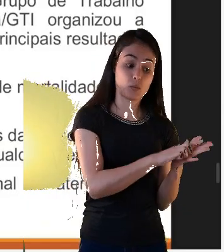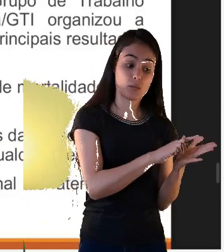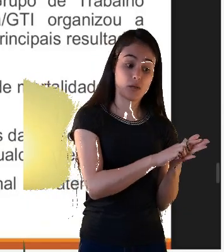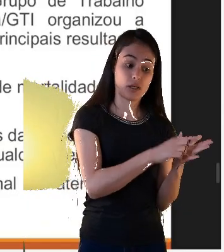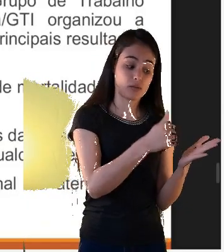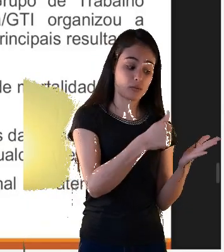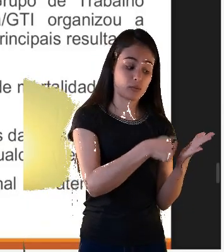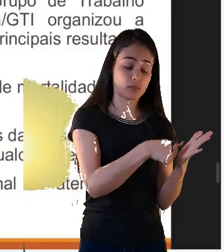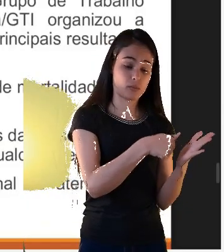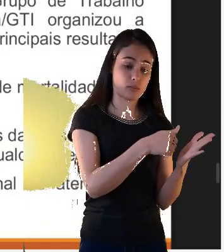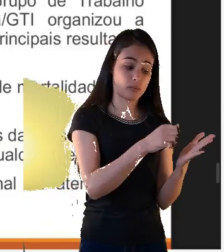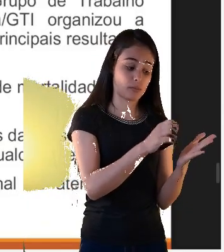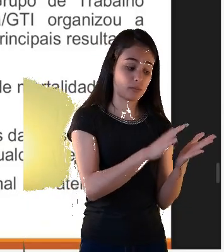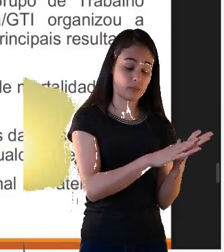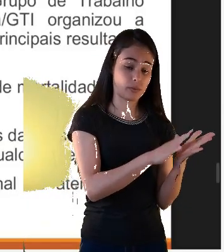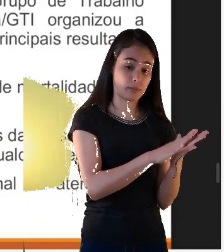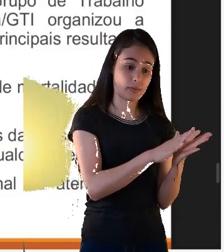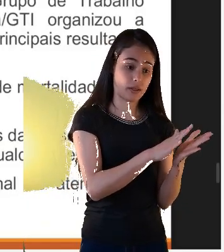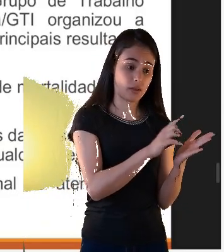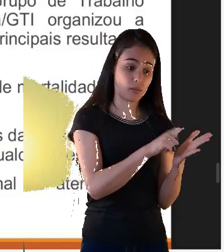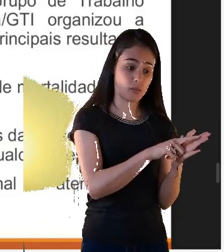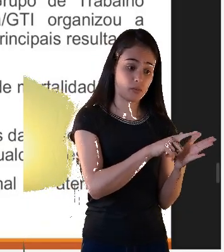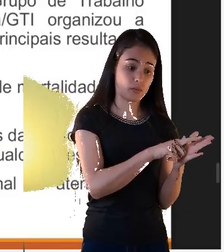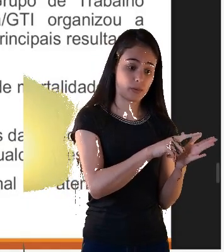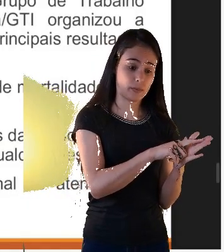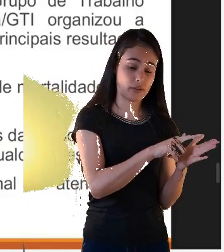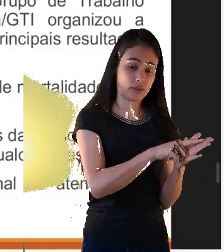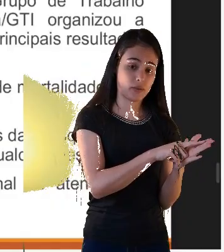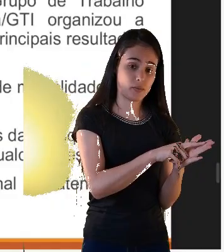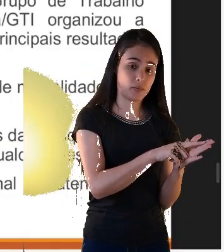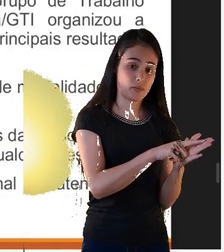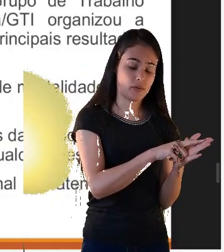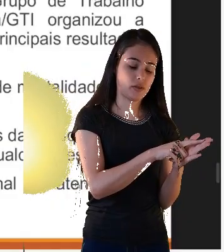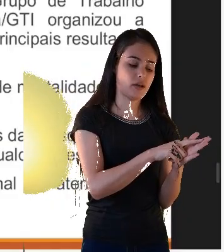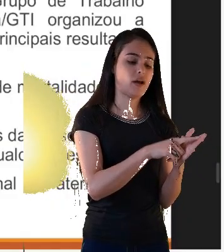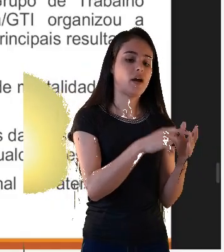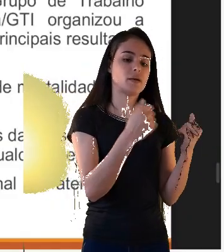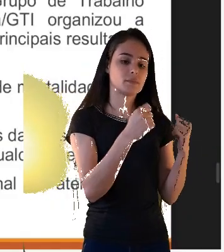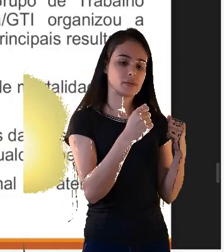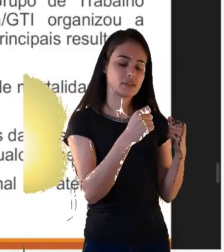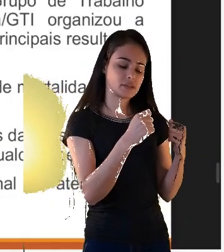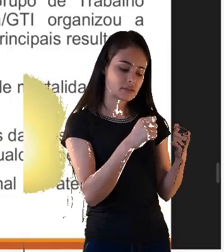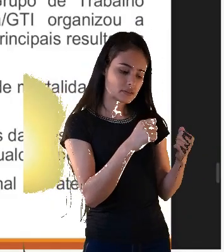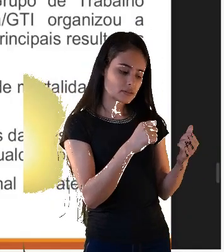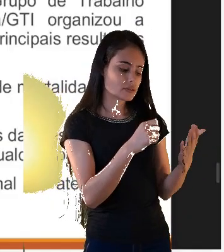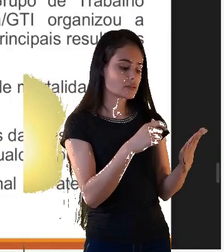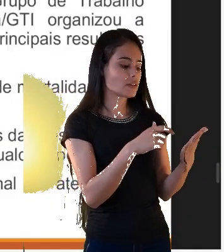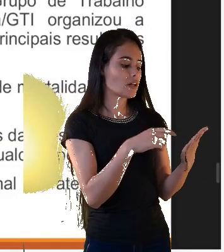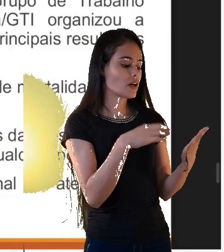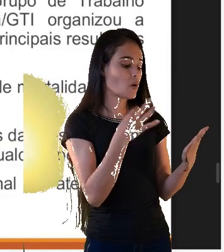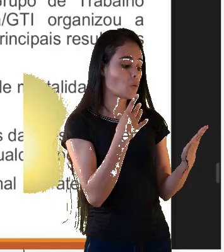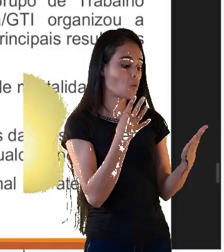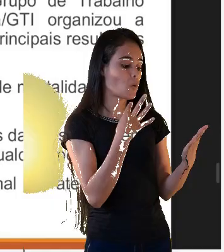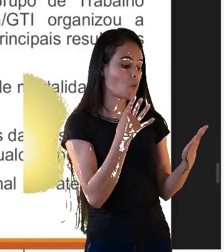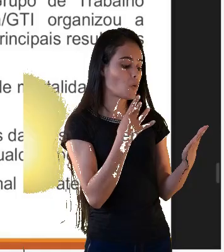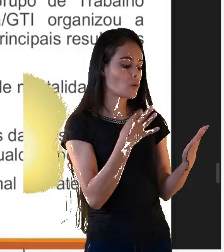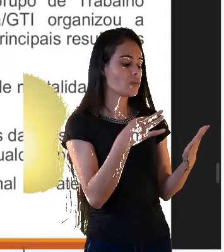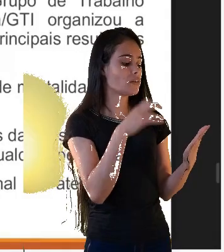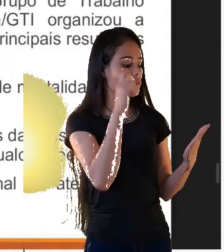sabe que muitas pessoas negras, né, foram trancafiadas nesses lugares e que tratar a saúde mental